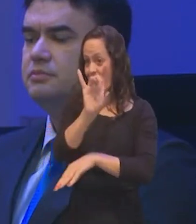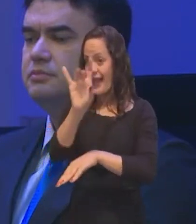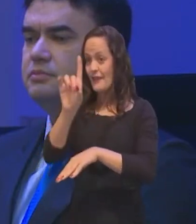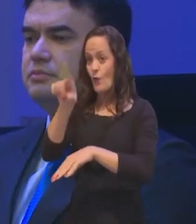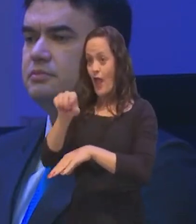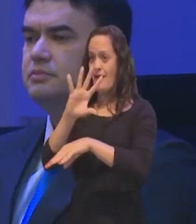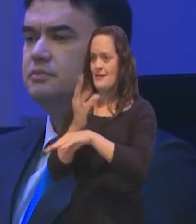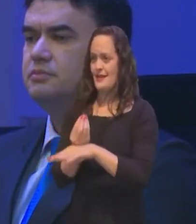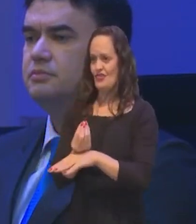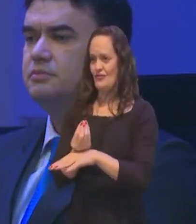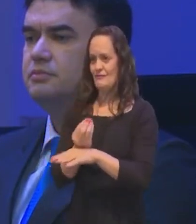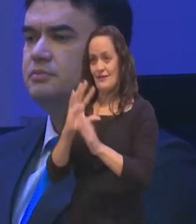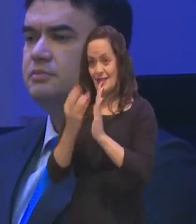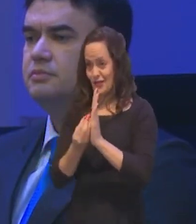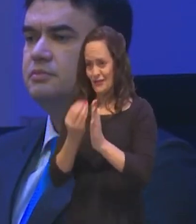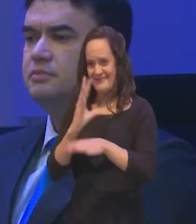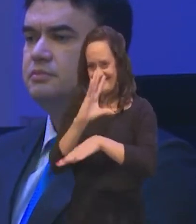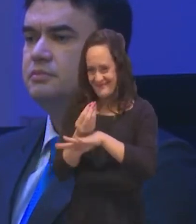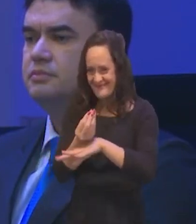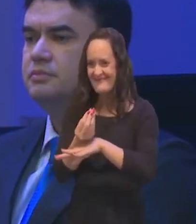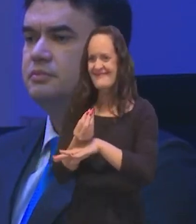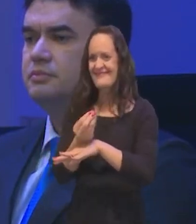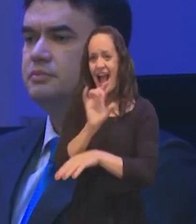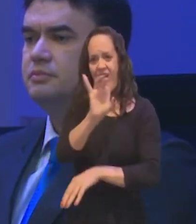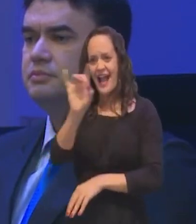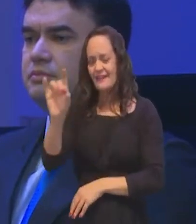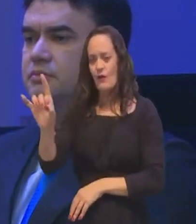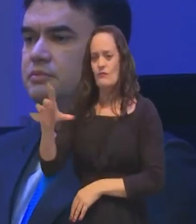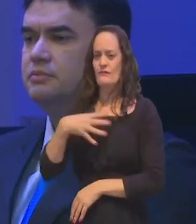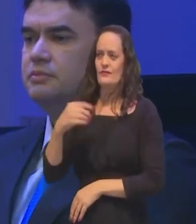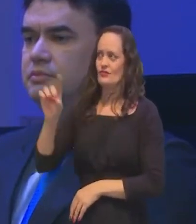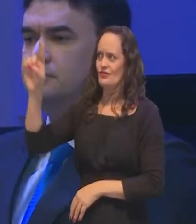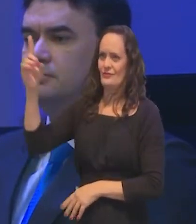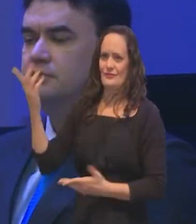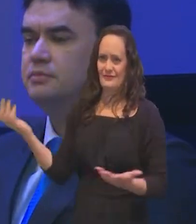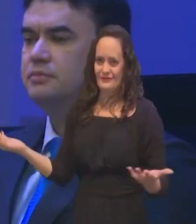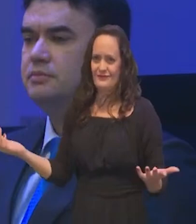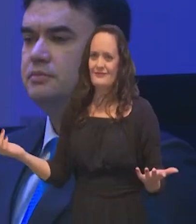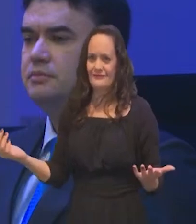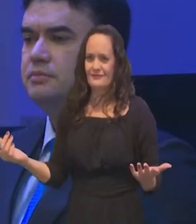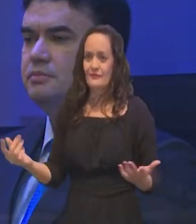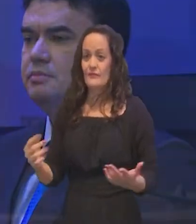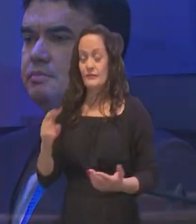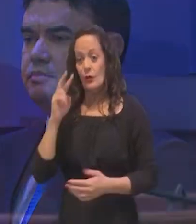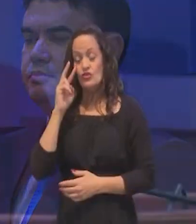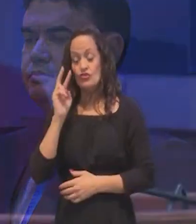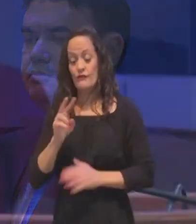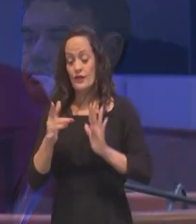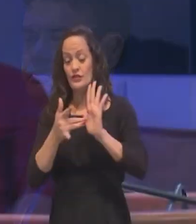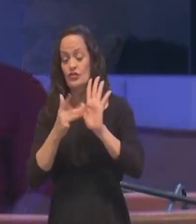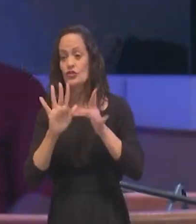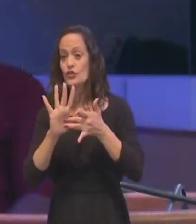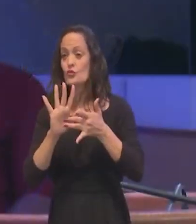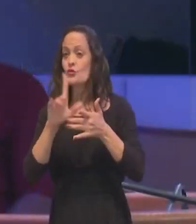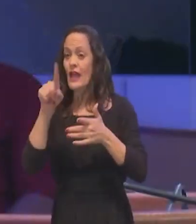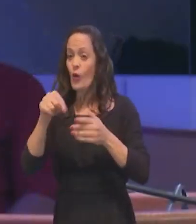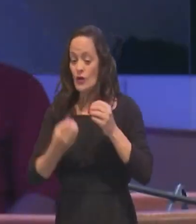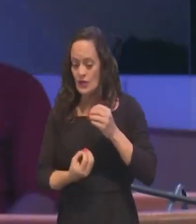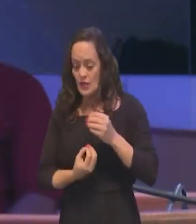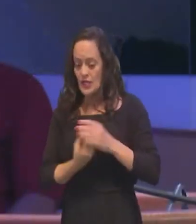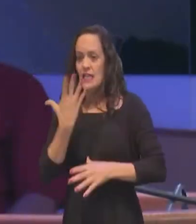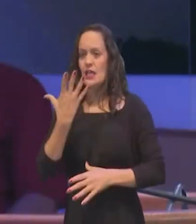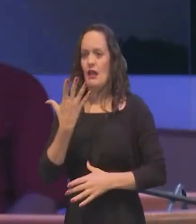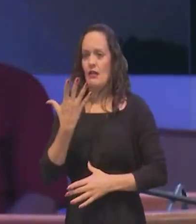Santo, somos a habitação do Senhor. E nós encontramos aqui Cristo como o fundador da igreja.